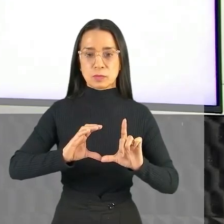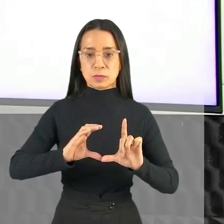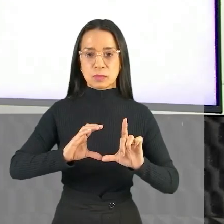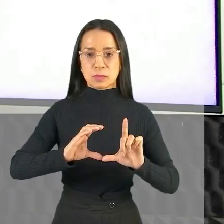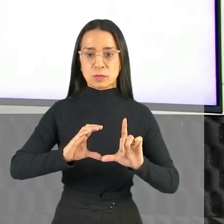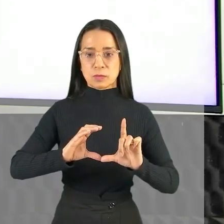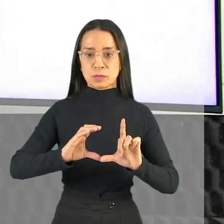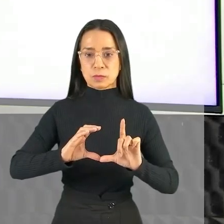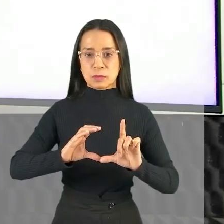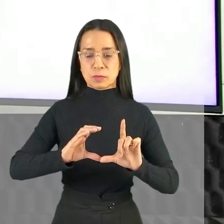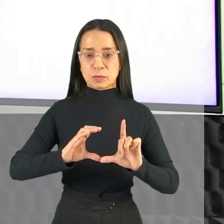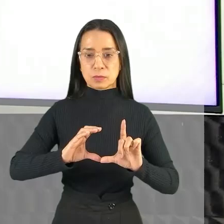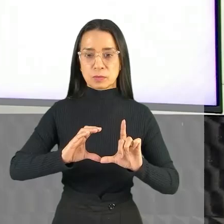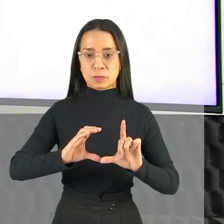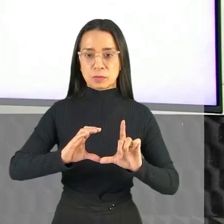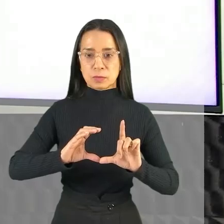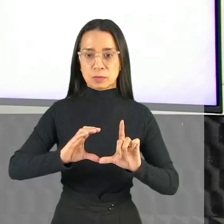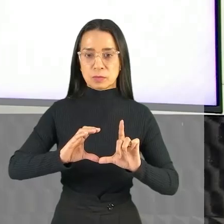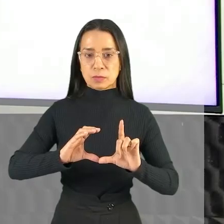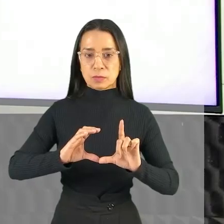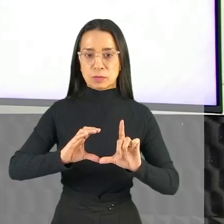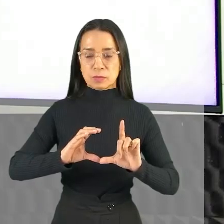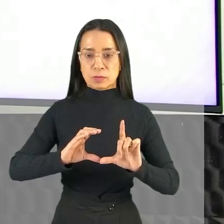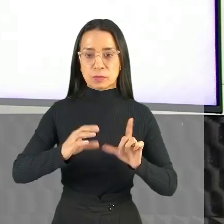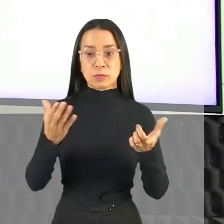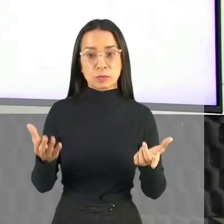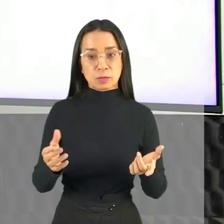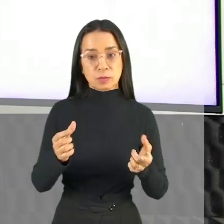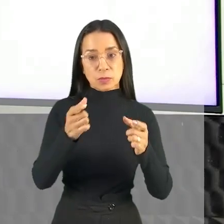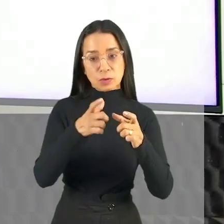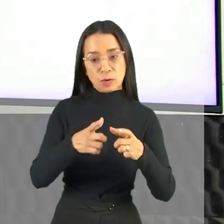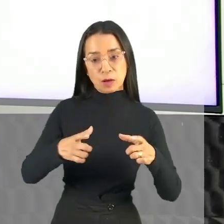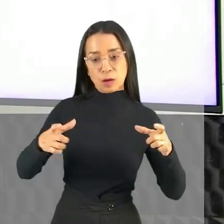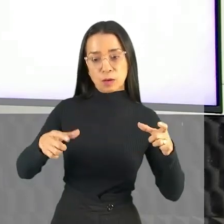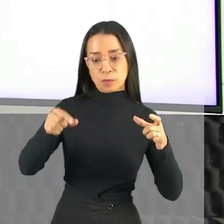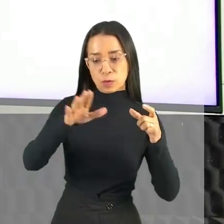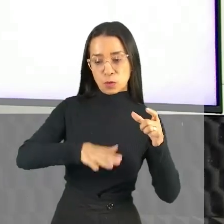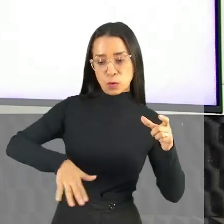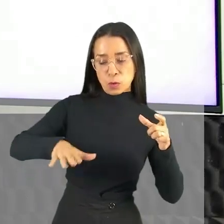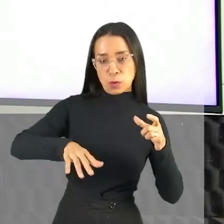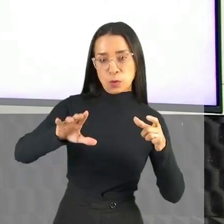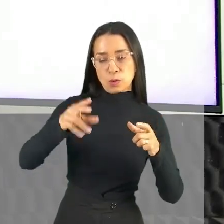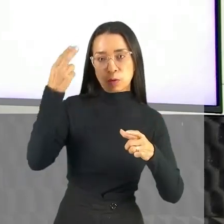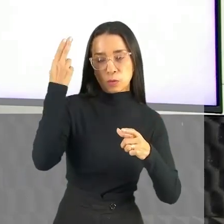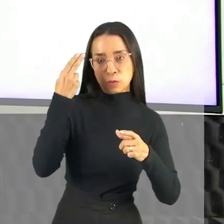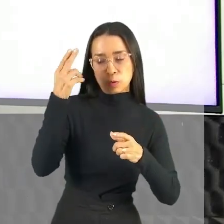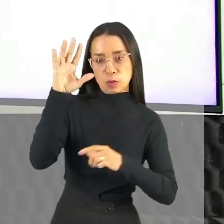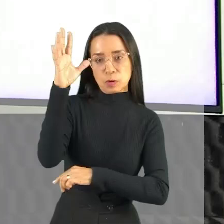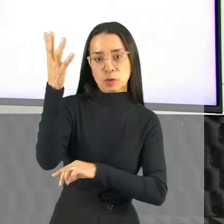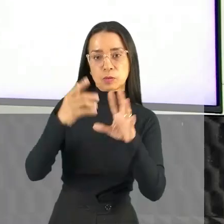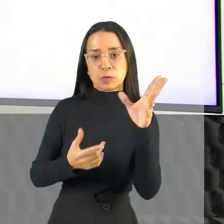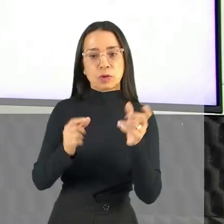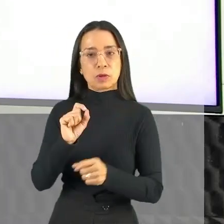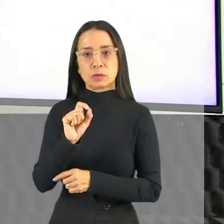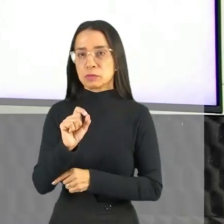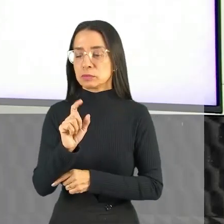que funcionam como criadouros de anofelinos. Então, aumento de sítios naturais não é o caso quando a gente fala de